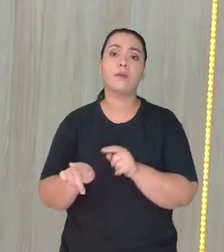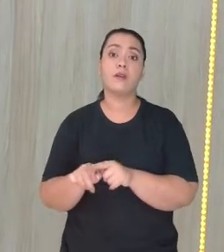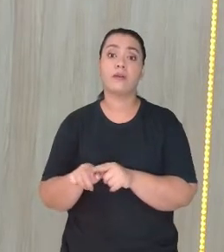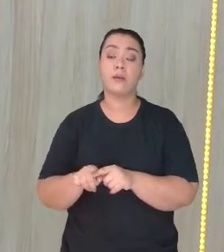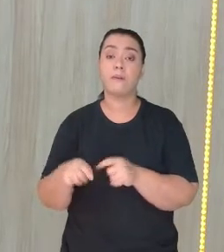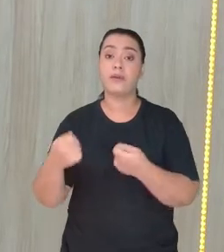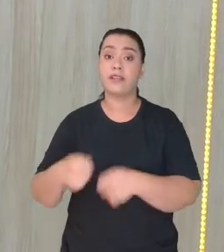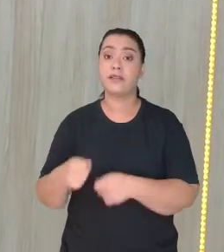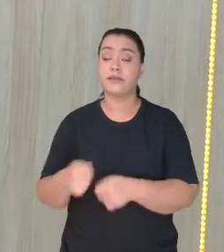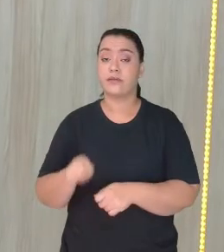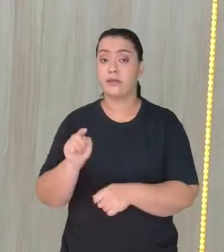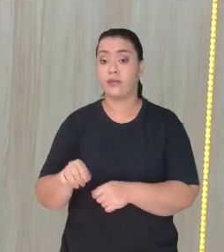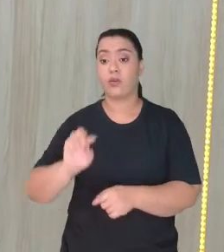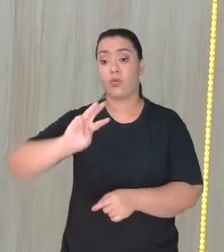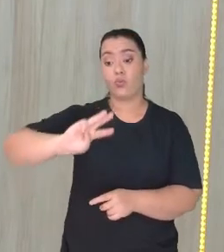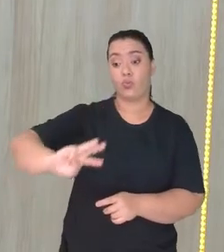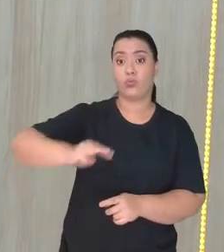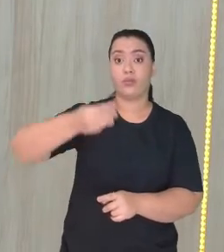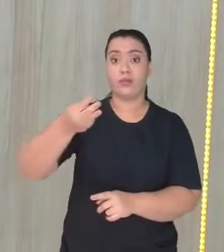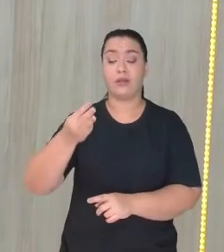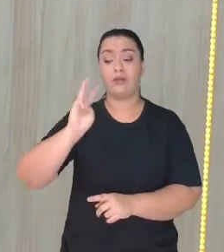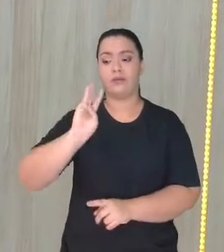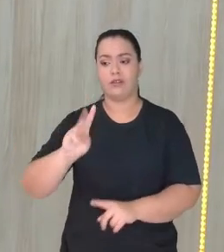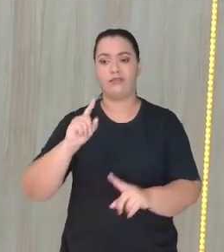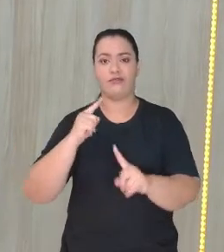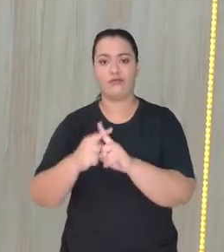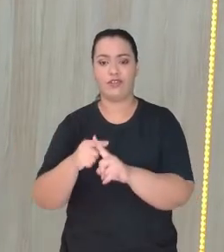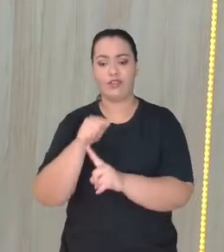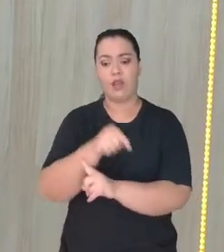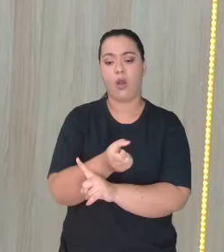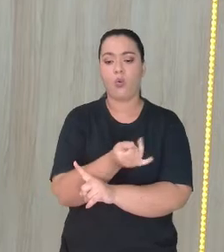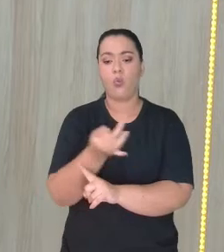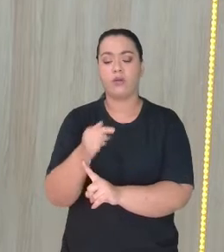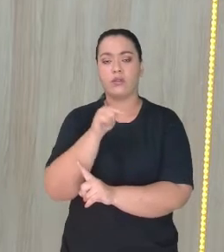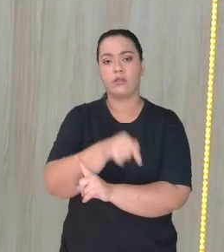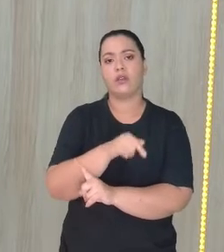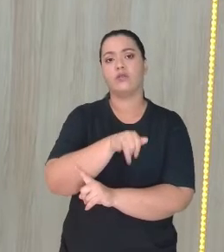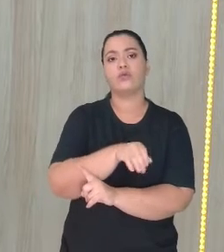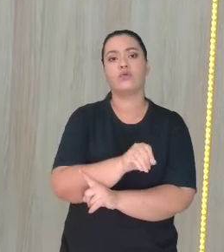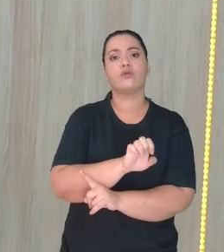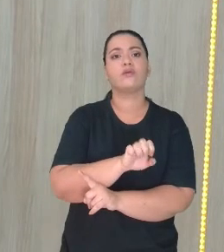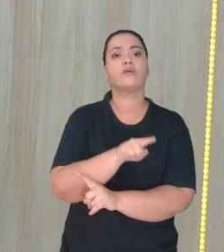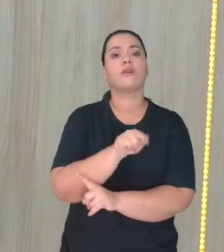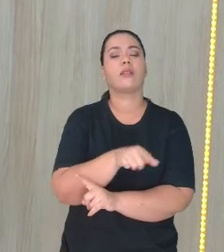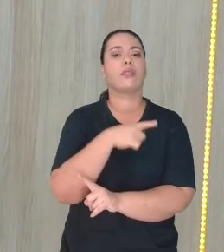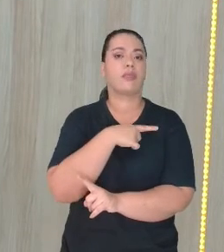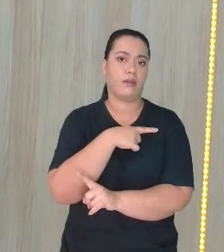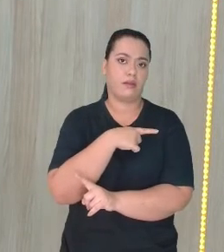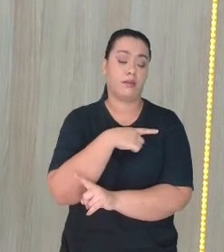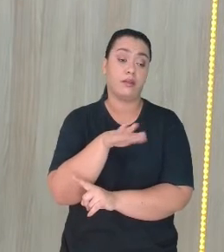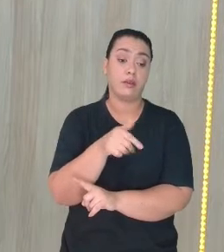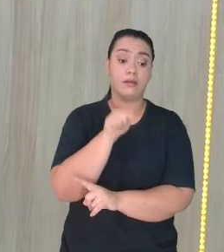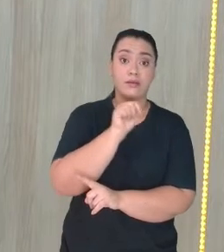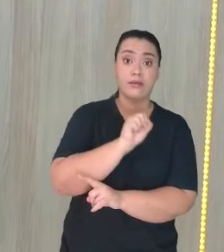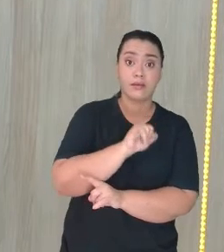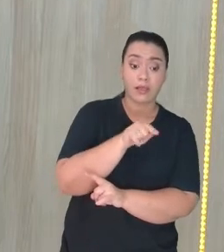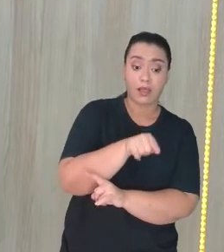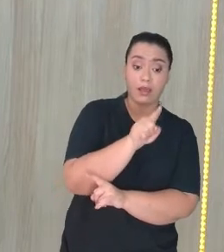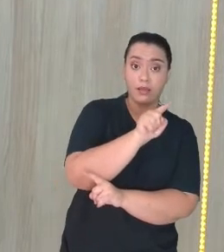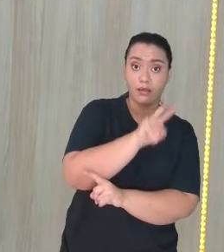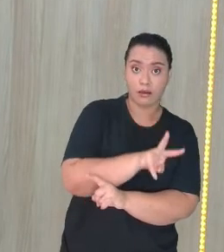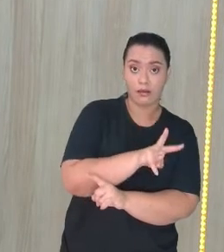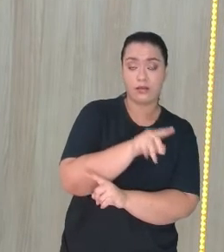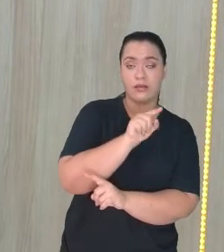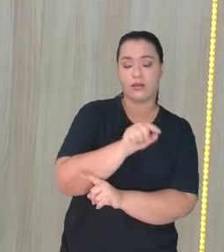o triplo da quantidade que José tem. Então, se José tem 13 figurinhas, o seu irmão tem